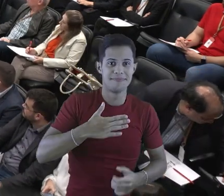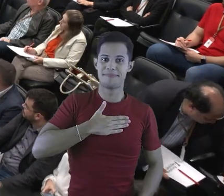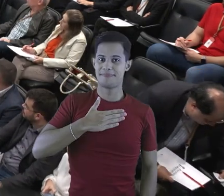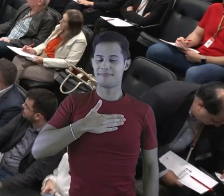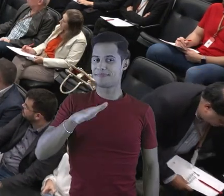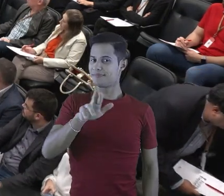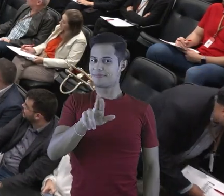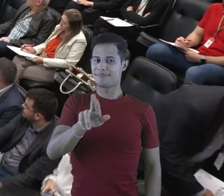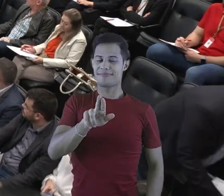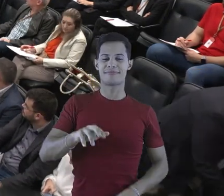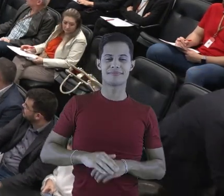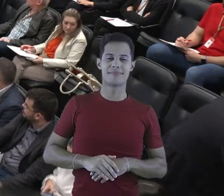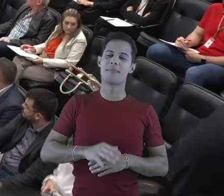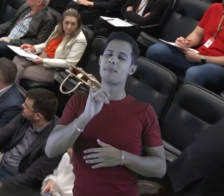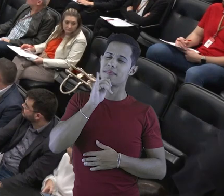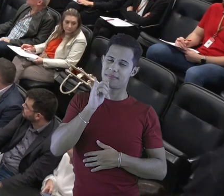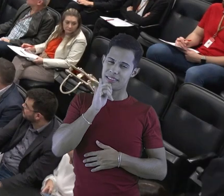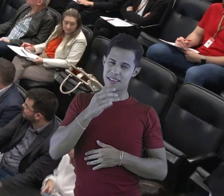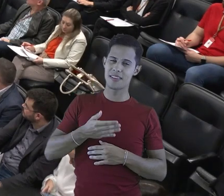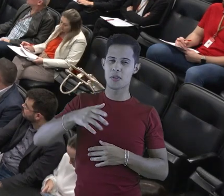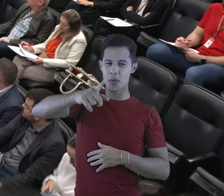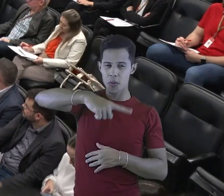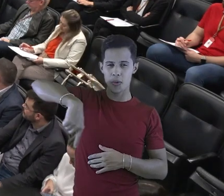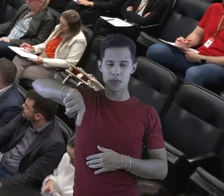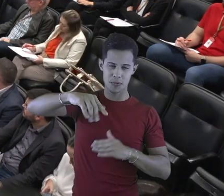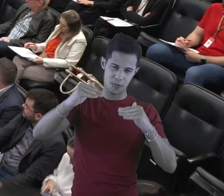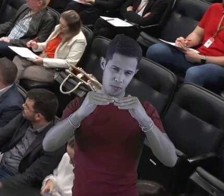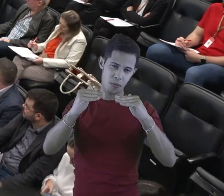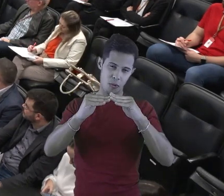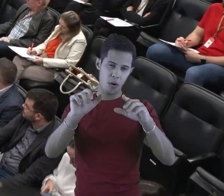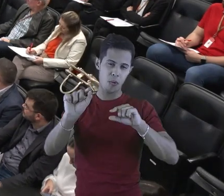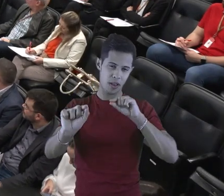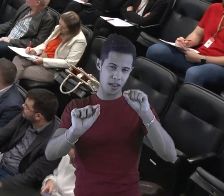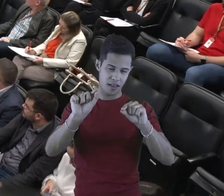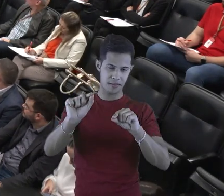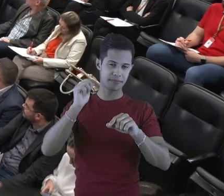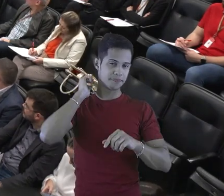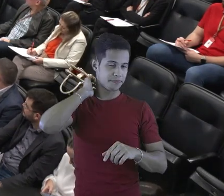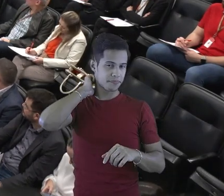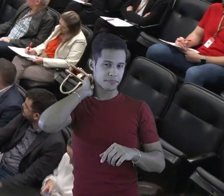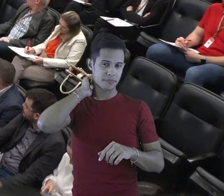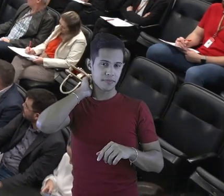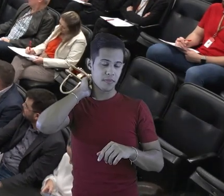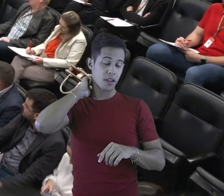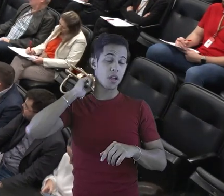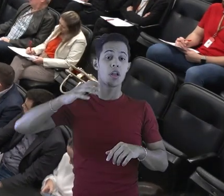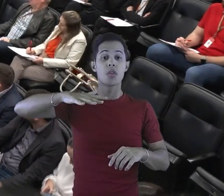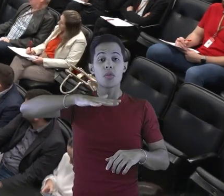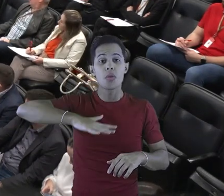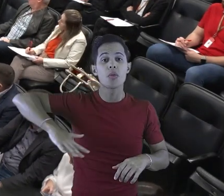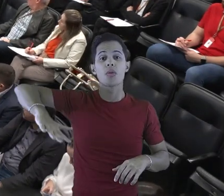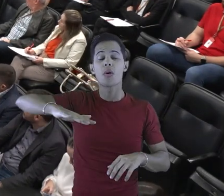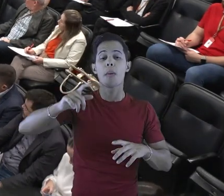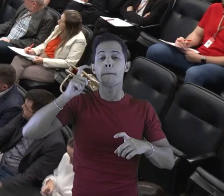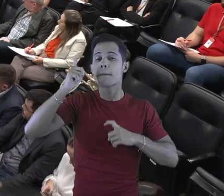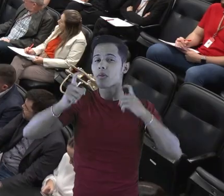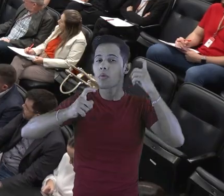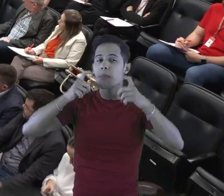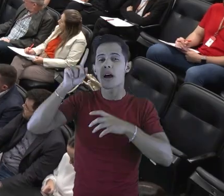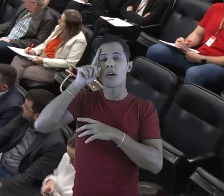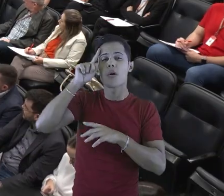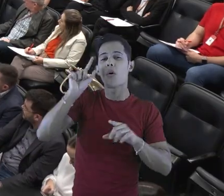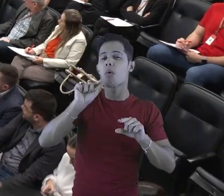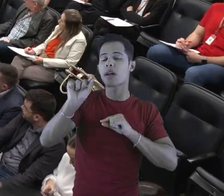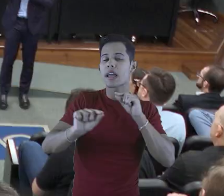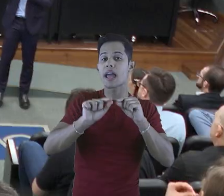aqui concordar. O que a gente se preocupa no nosso dia a dia? Em não